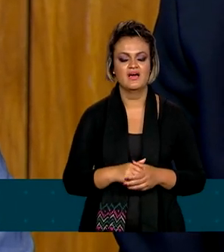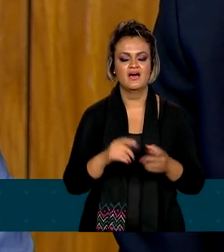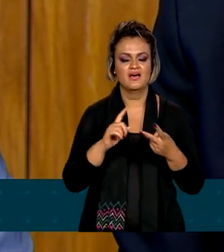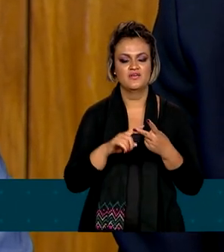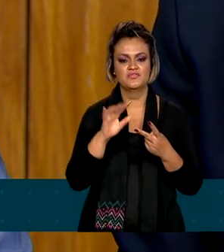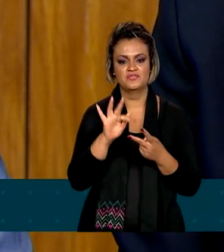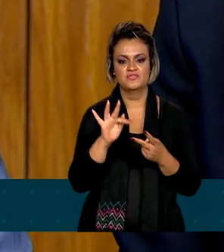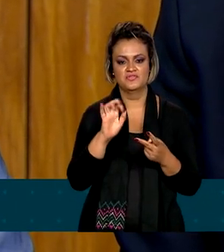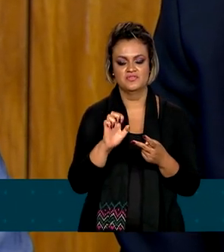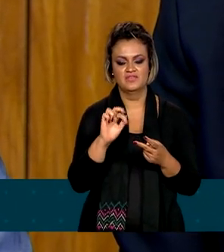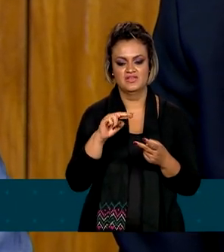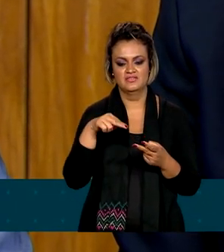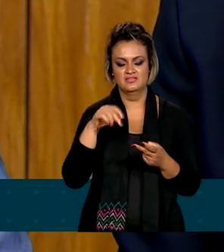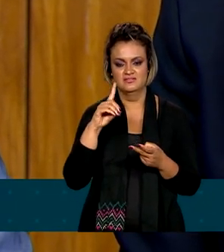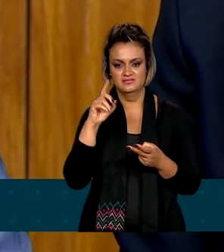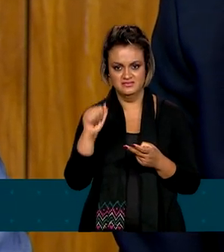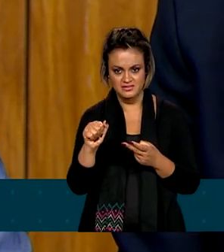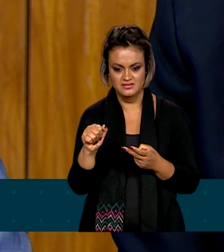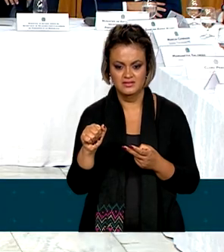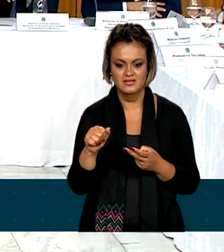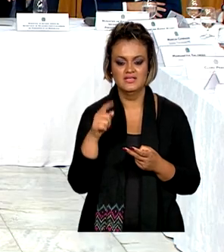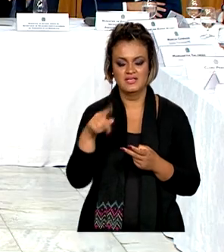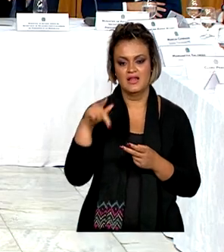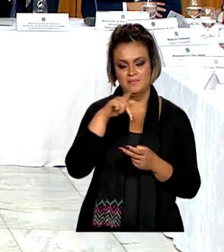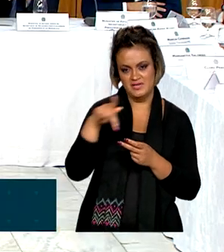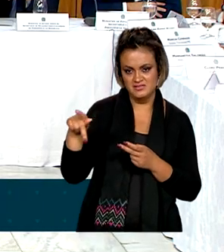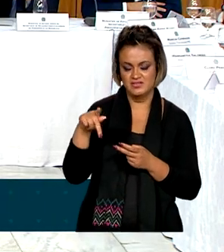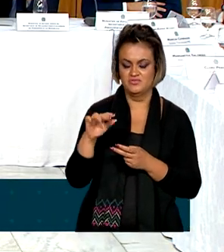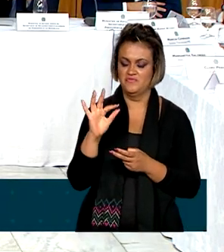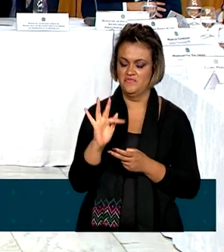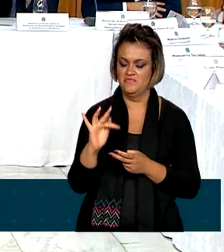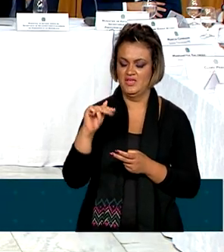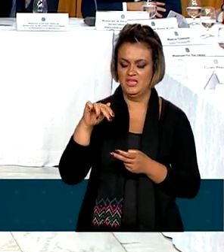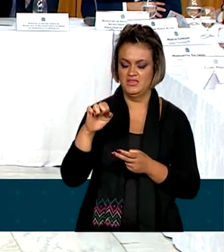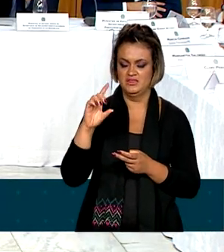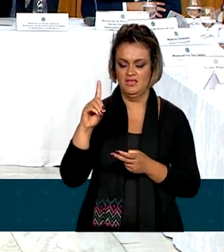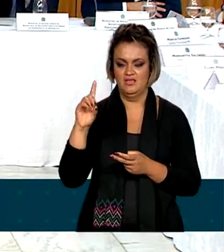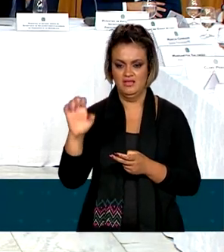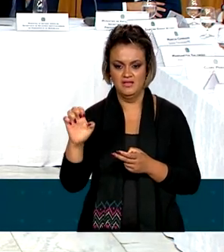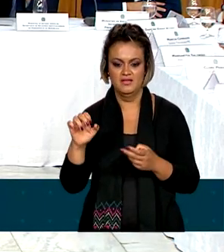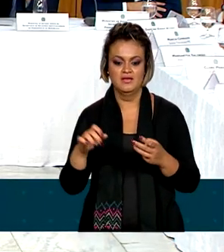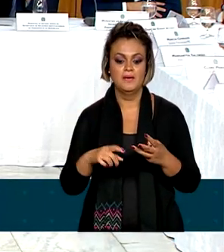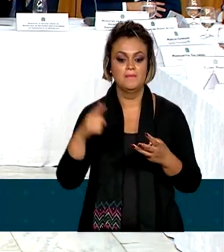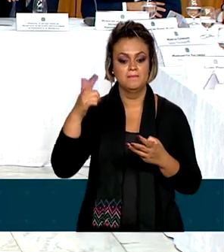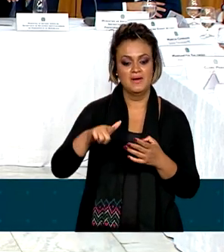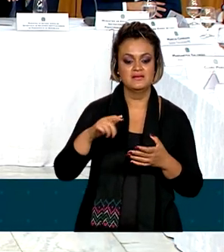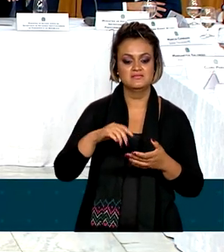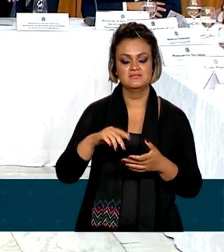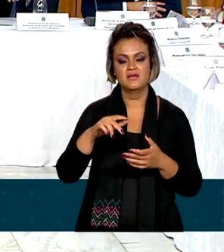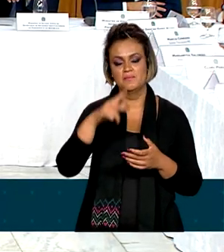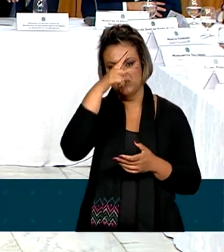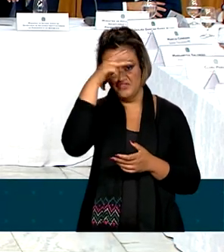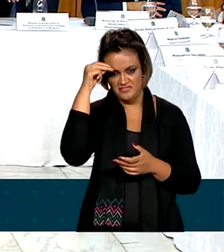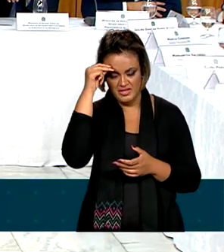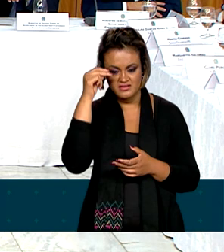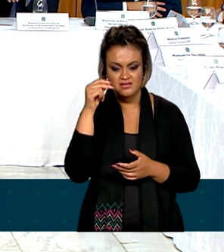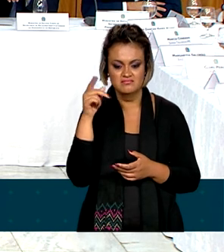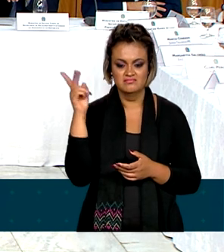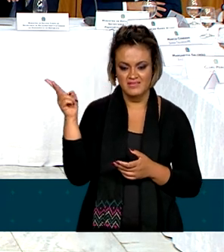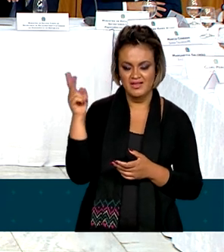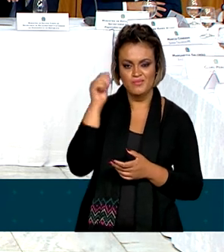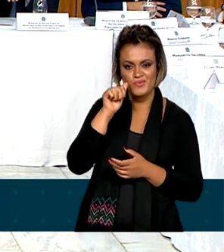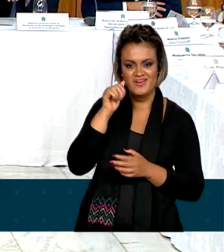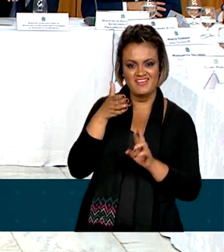Fernanda Pacô Baíba, que é presidente do FNDE, mas também cumprimentar as prefeitas na pessoa da